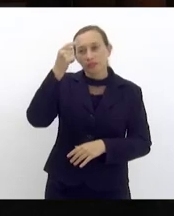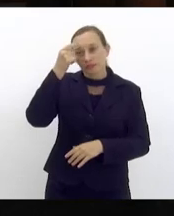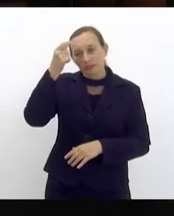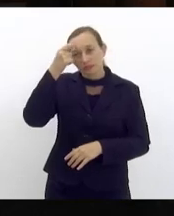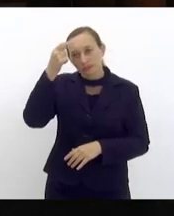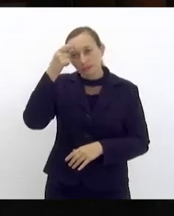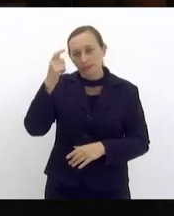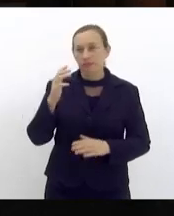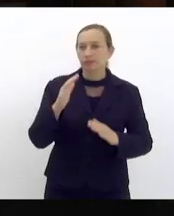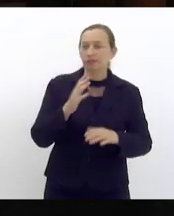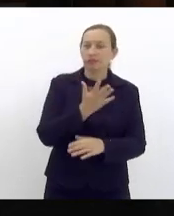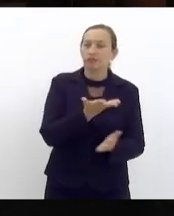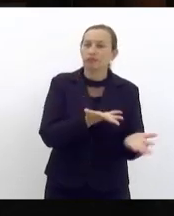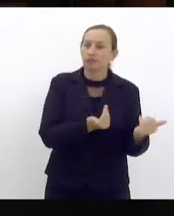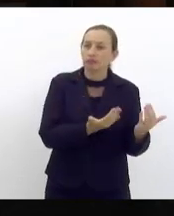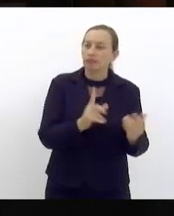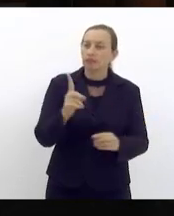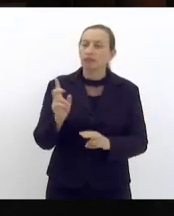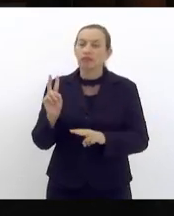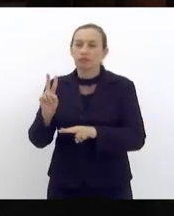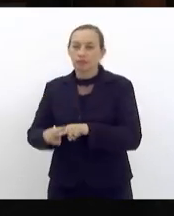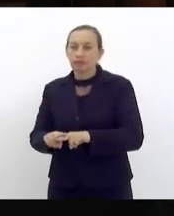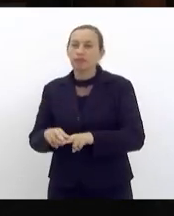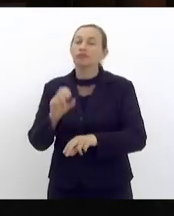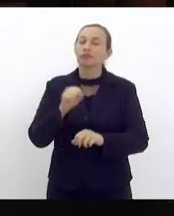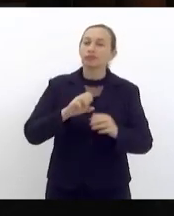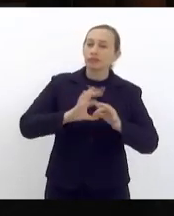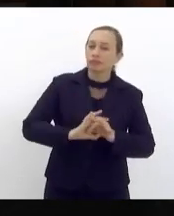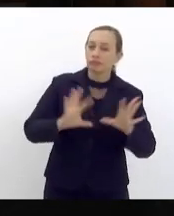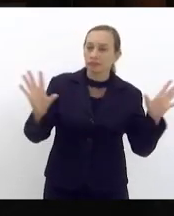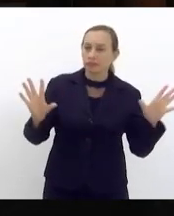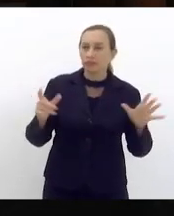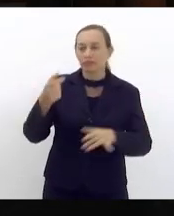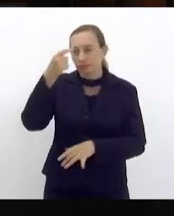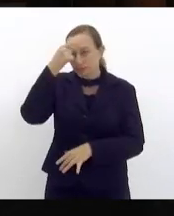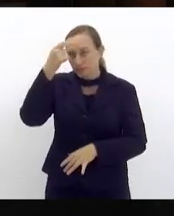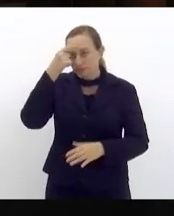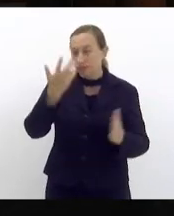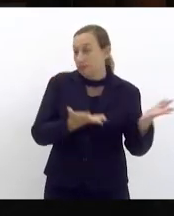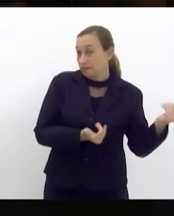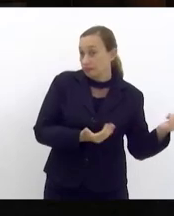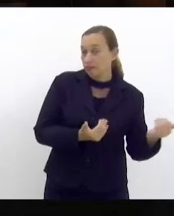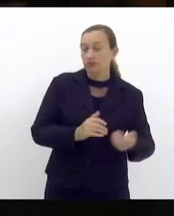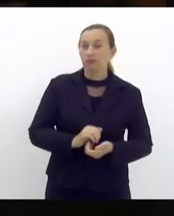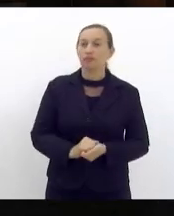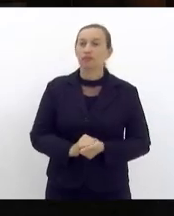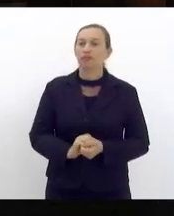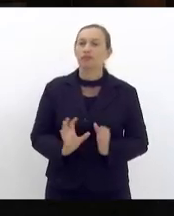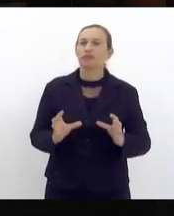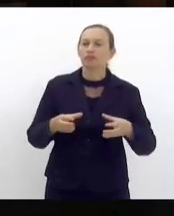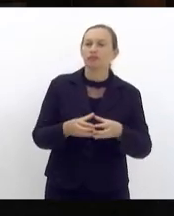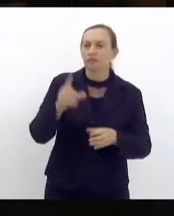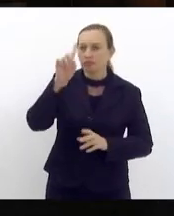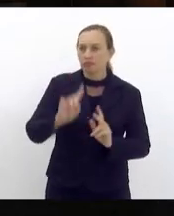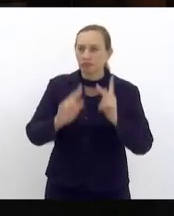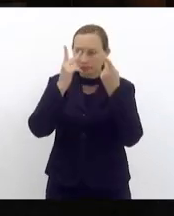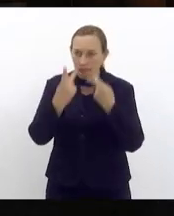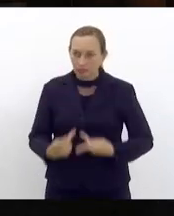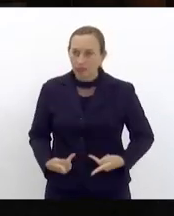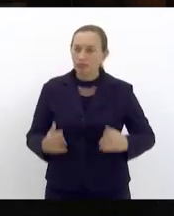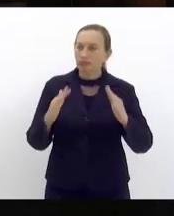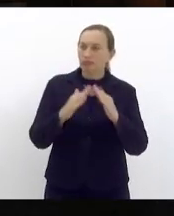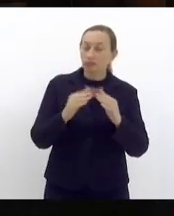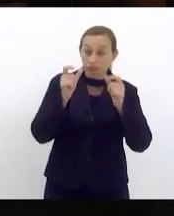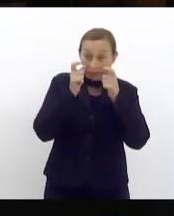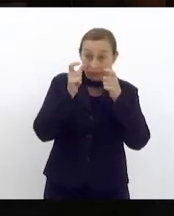é dessa forma não é uma aprisionamento mas sim um libertar da mente dos nossos jovens Nossa Comissão de Direitos Humanos aqui da casa